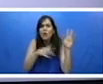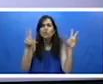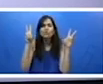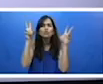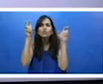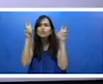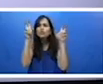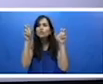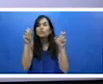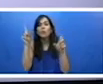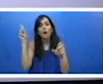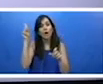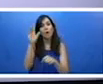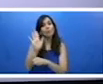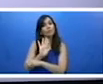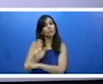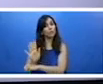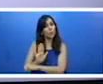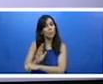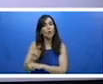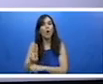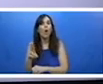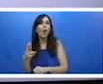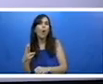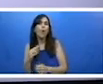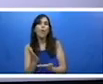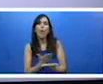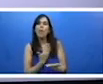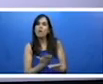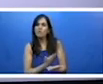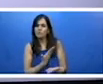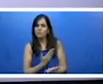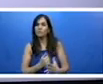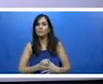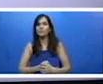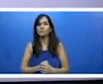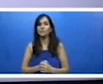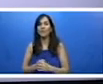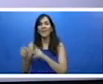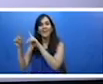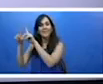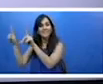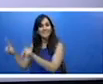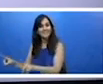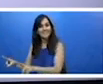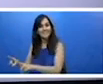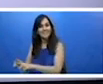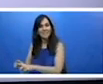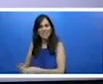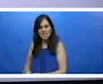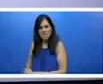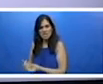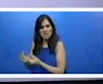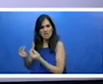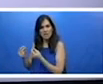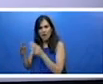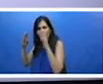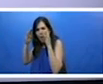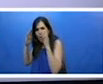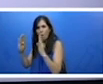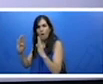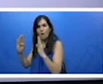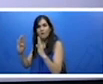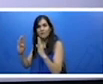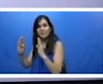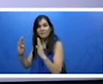de um filme ou de um livro. De cá, do lado de cá, a riqueza tende a se concentrar, diz livro.